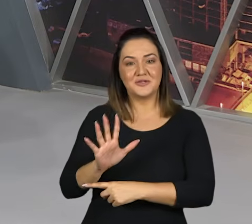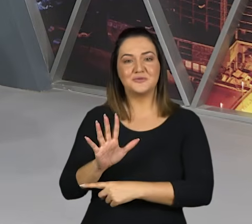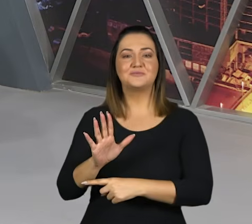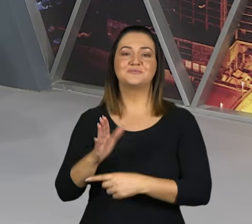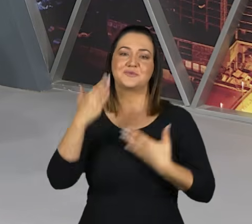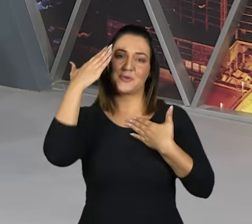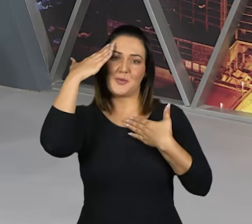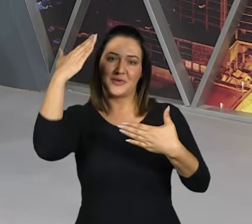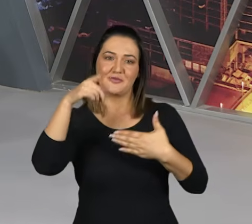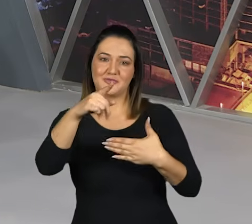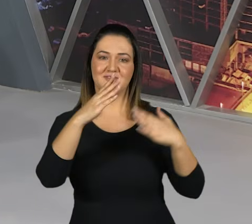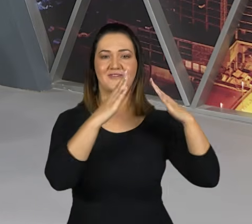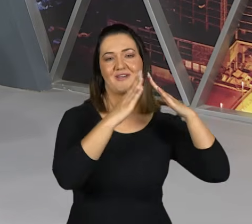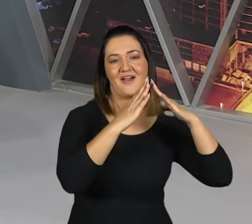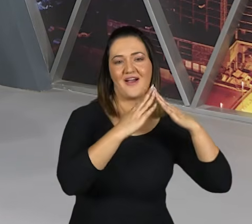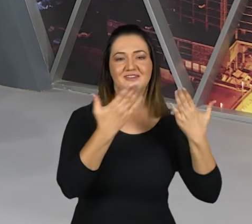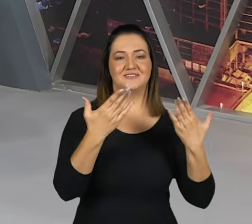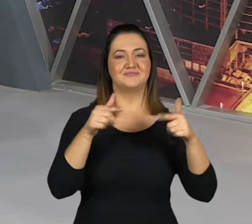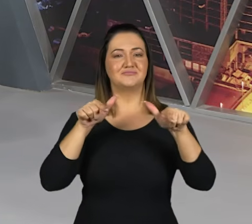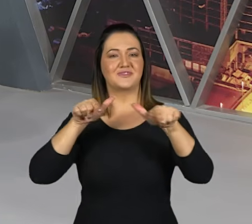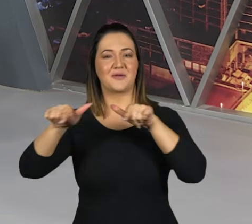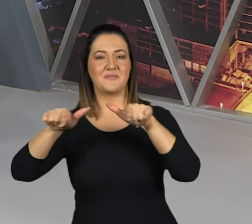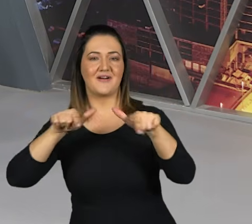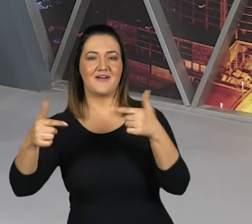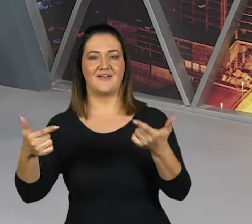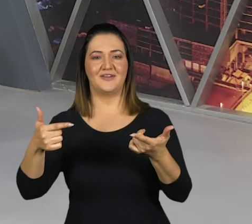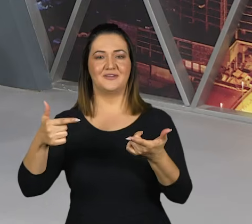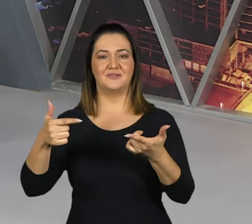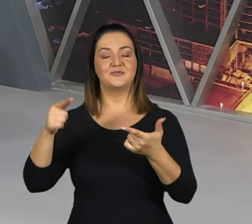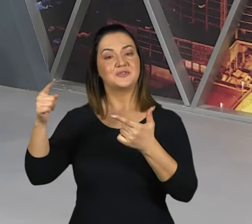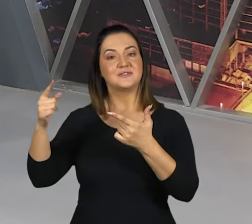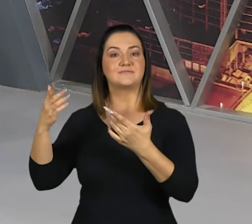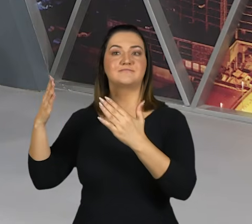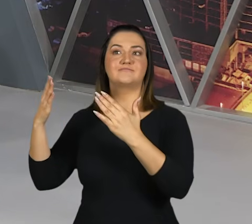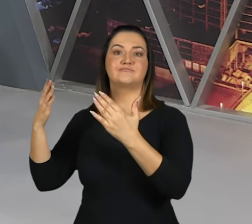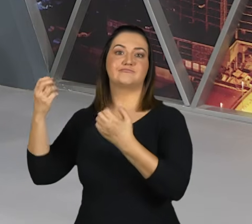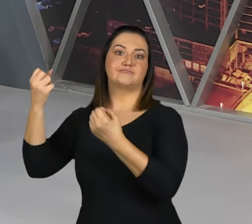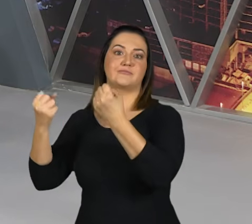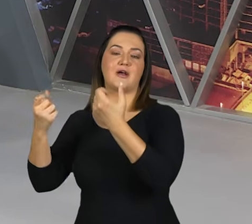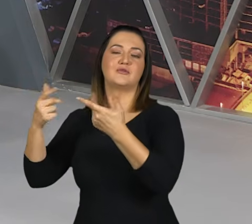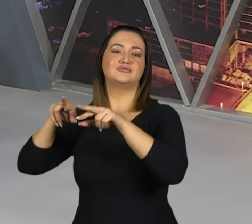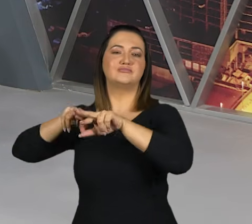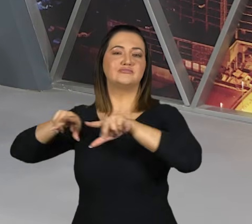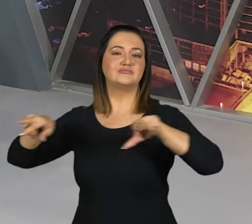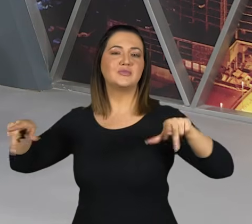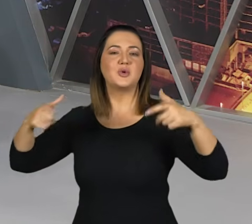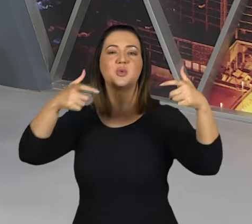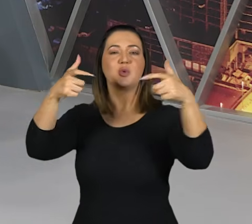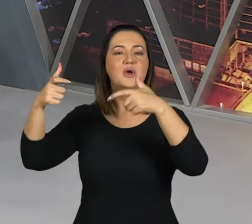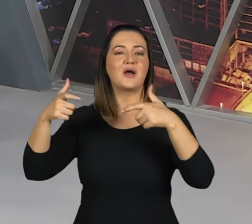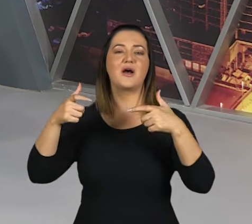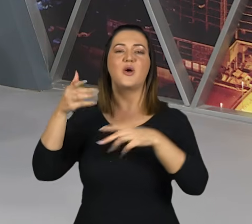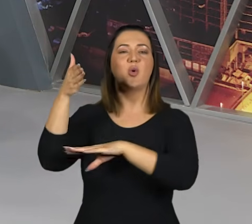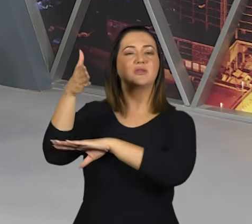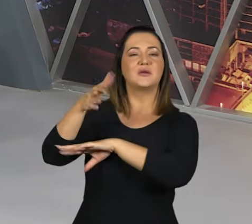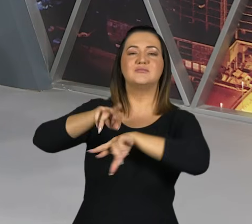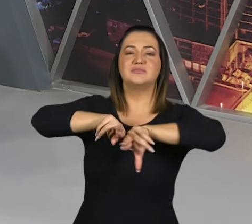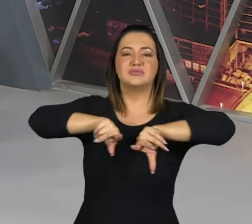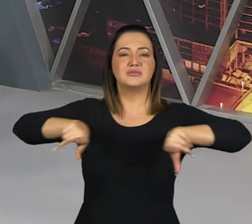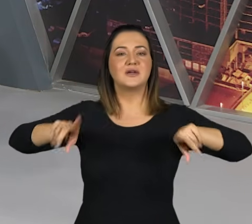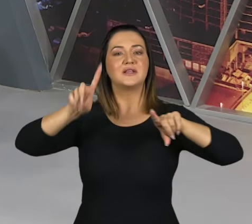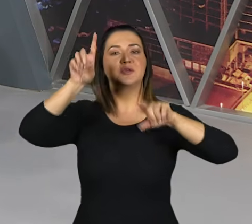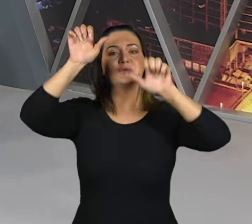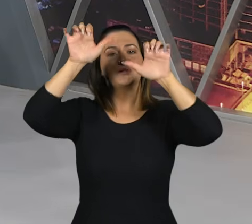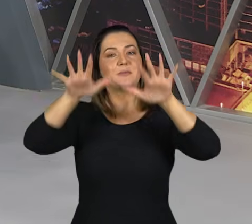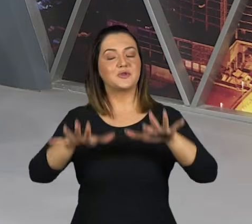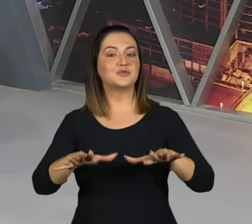nos ouve em casa, no trabalho, no carro, na viagem, no hotel, onde quer que você se encontre. Deus te abençoe